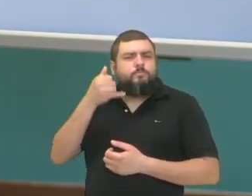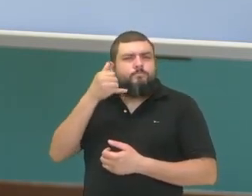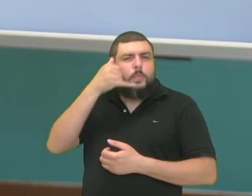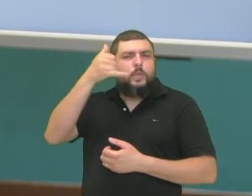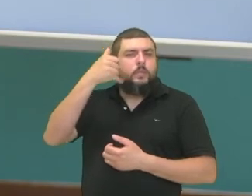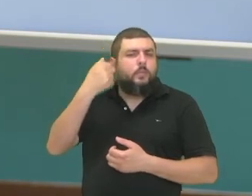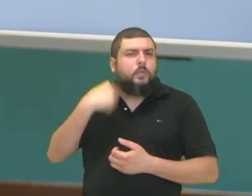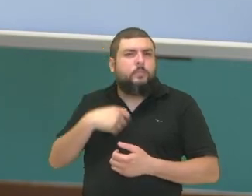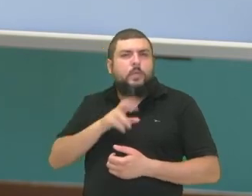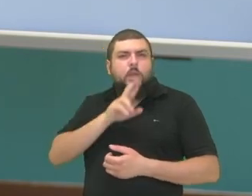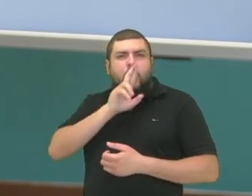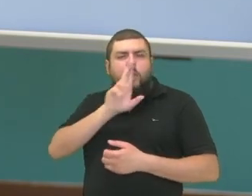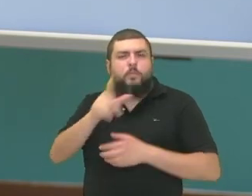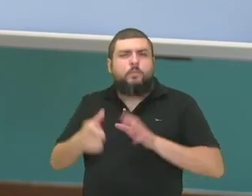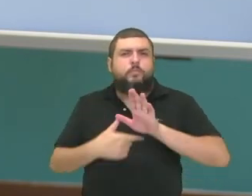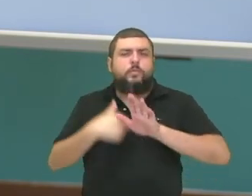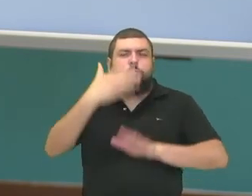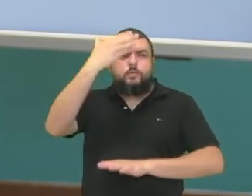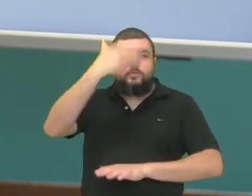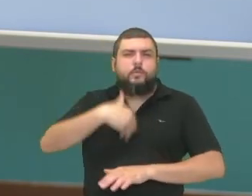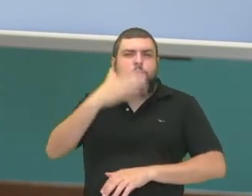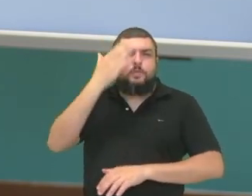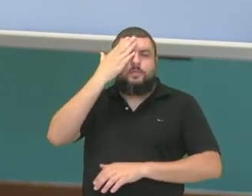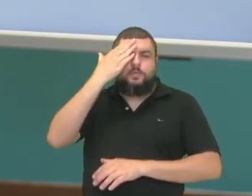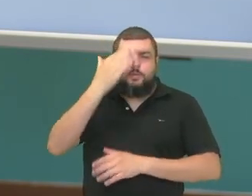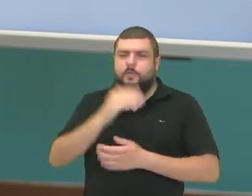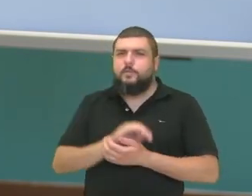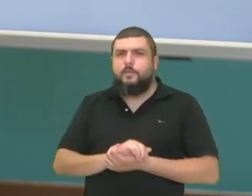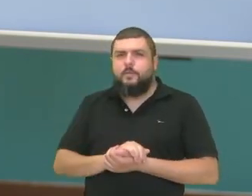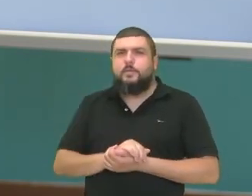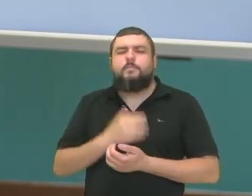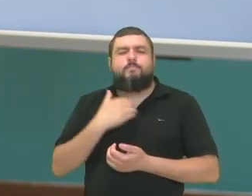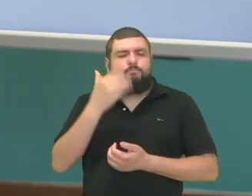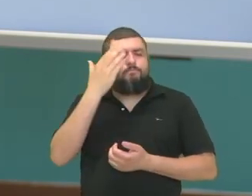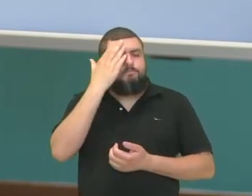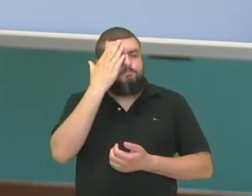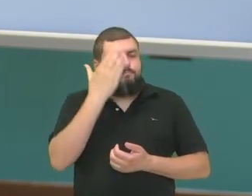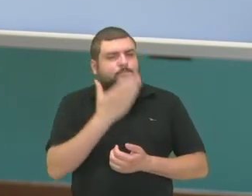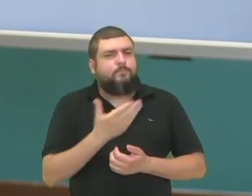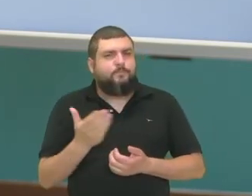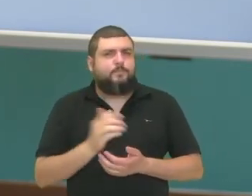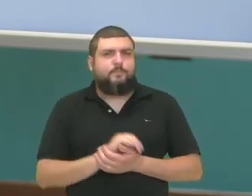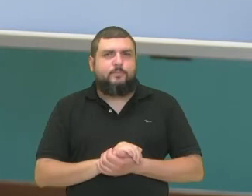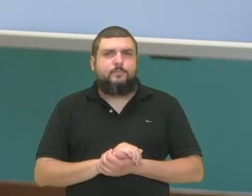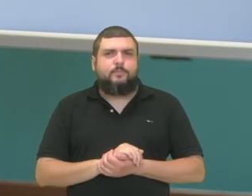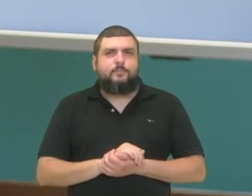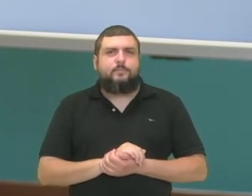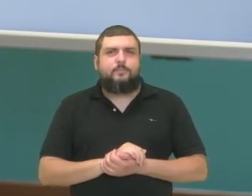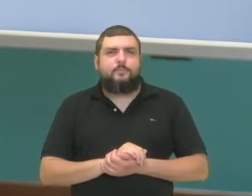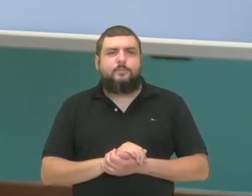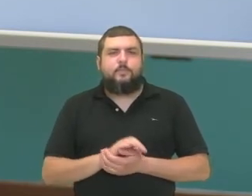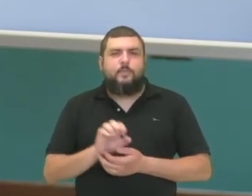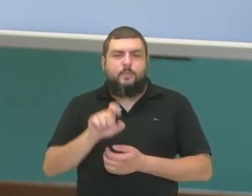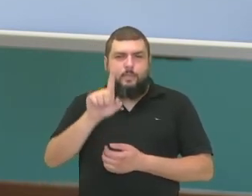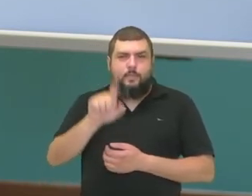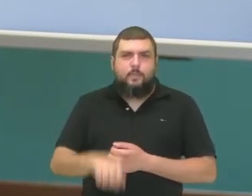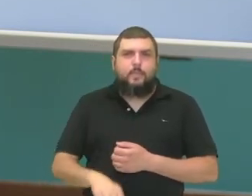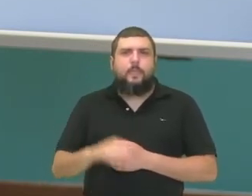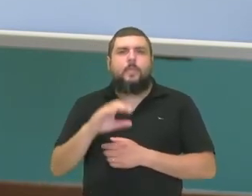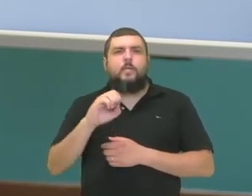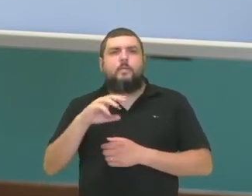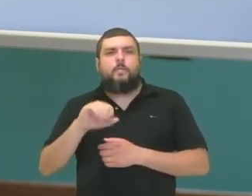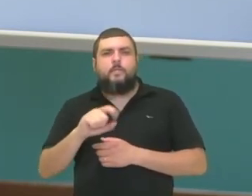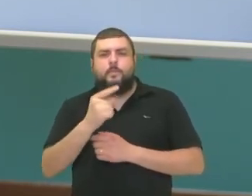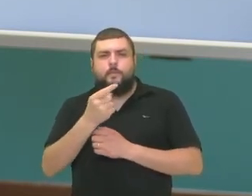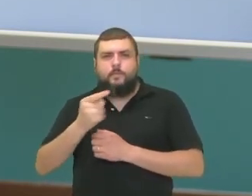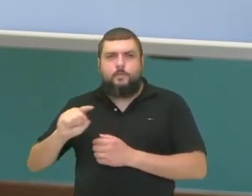para mostrar que eu sei. E eu tenho certeza que você sabe. Então, é isomeria de compensação. Aqui nós